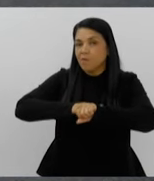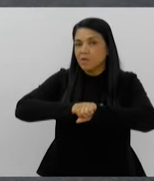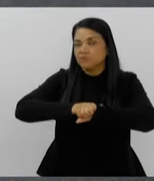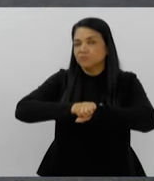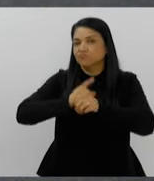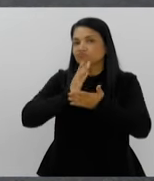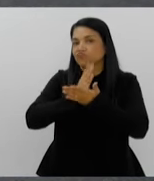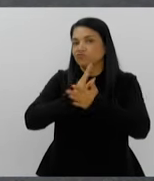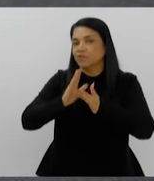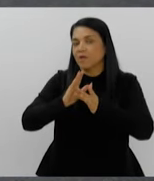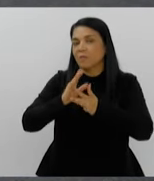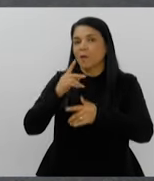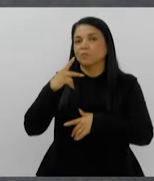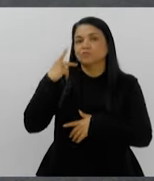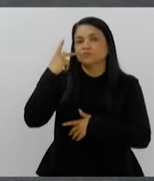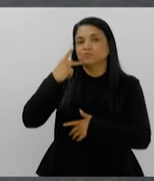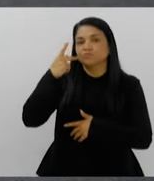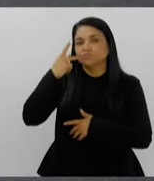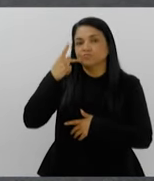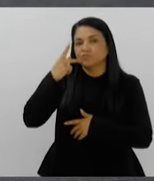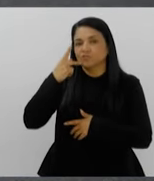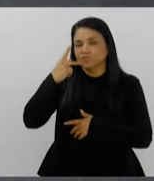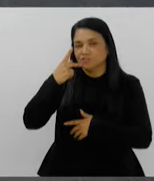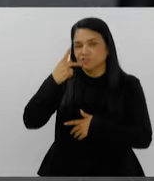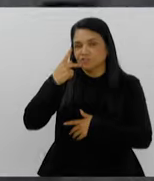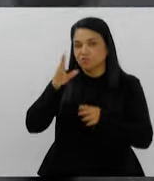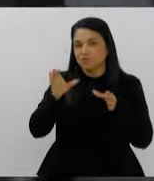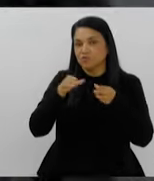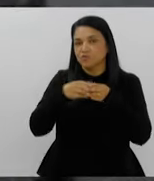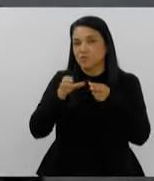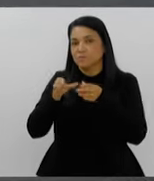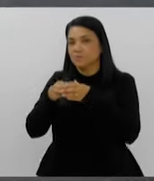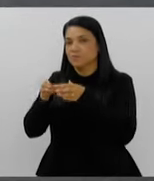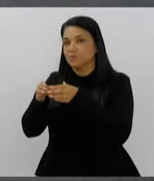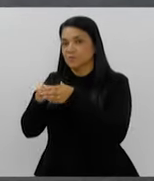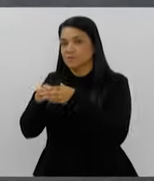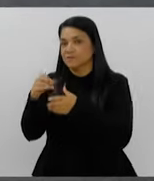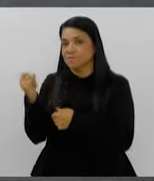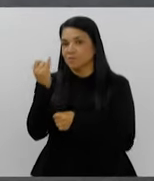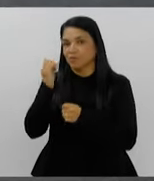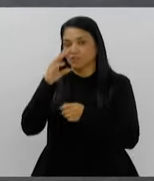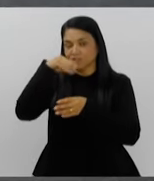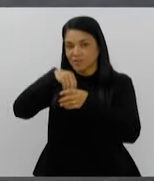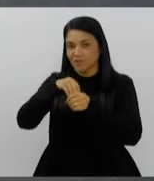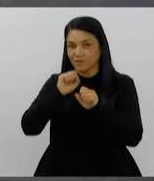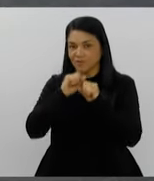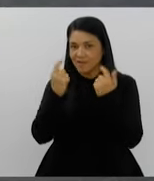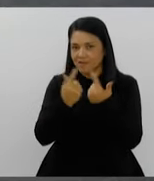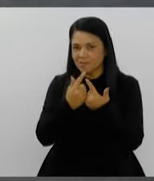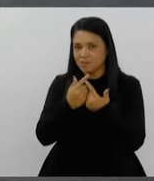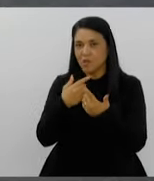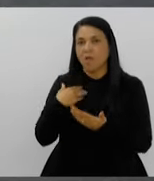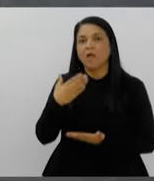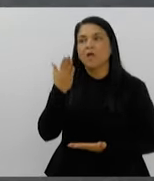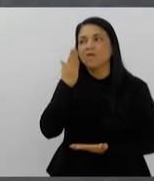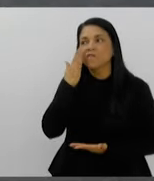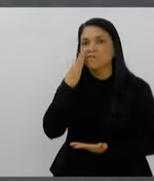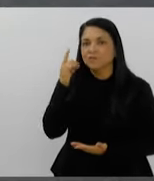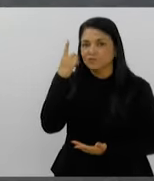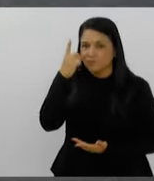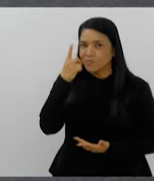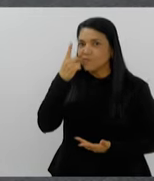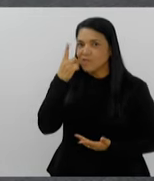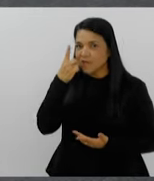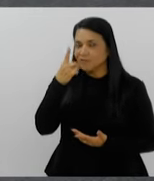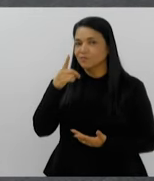de quinta em todas as comissões importantes da Assembleia Legislativa. Eu quero ver agora os deputados do PSD se pronunciarem sobre isso. Que ele diz que